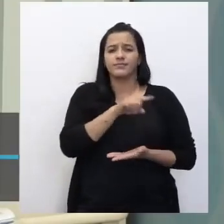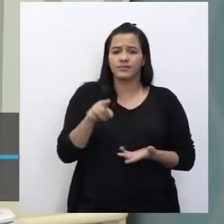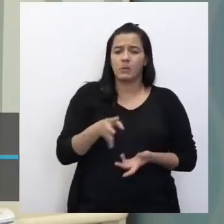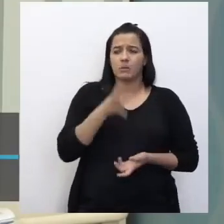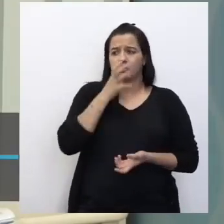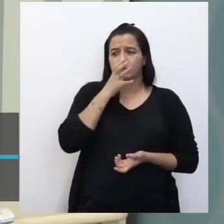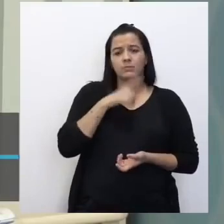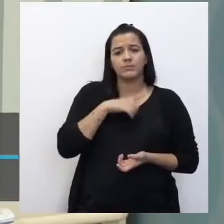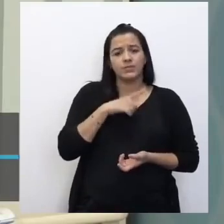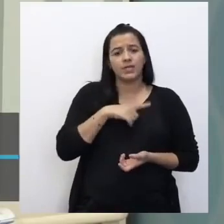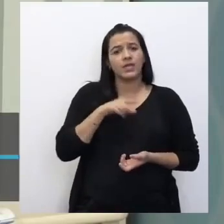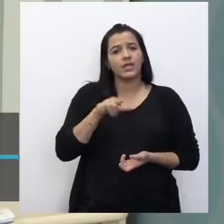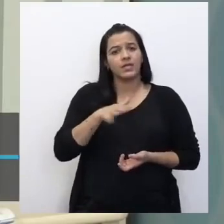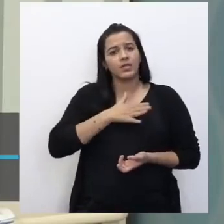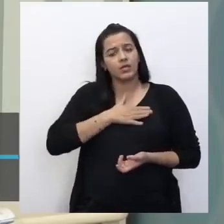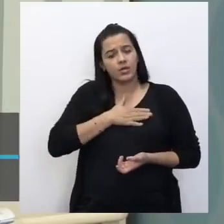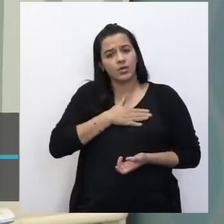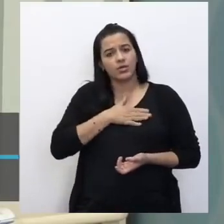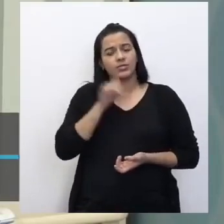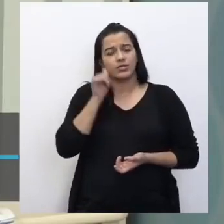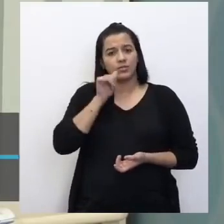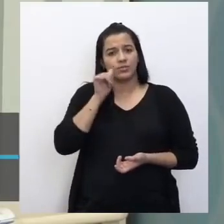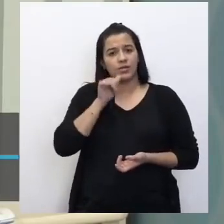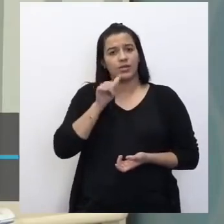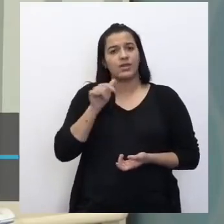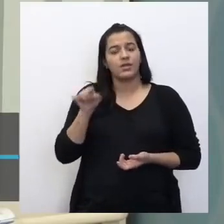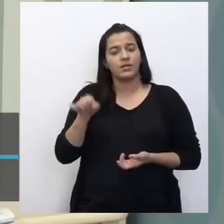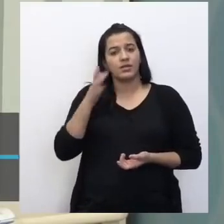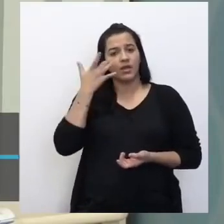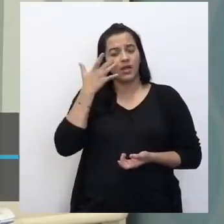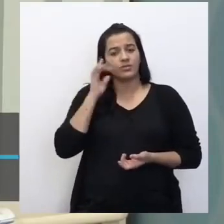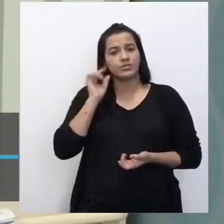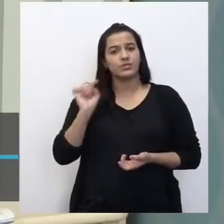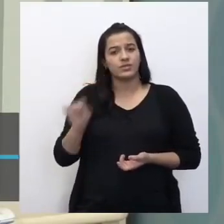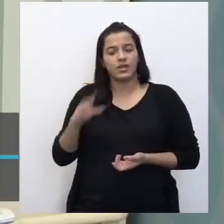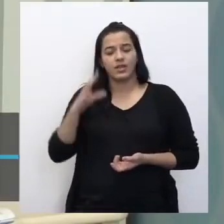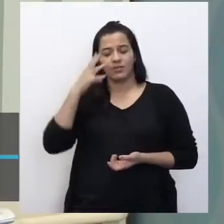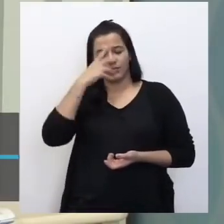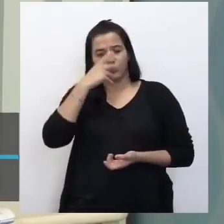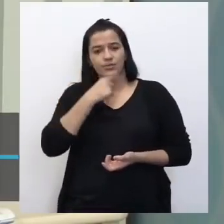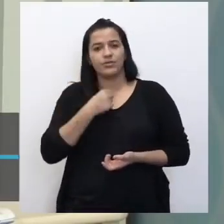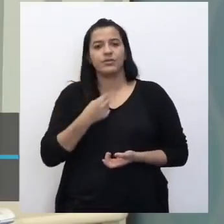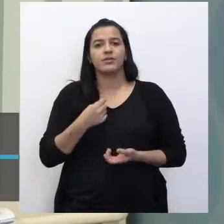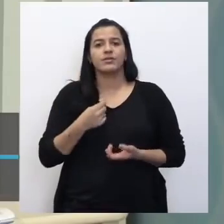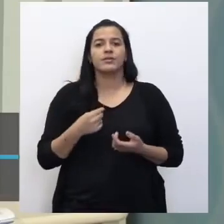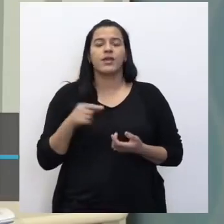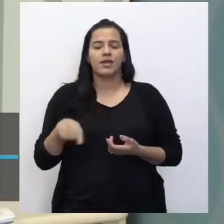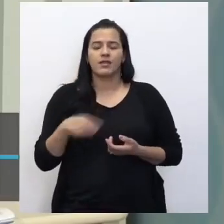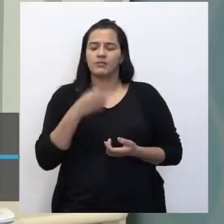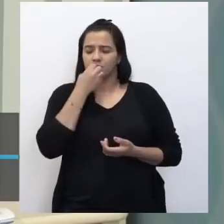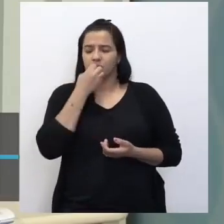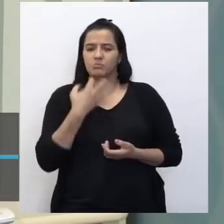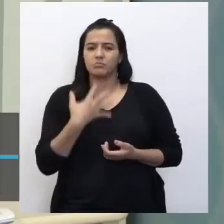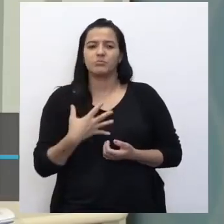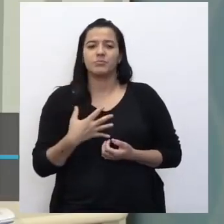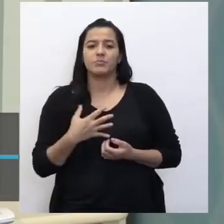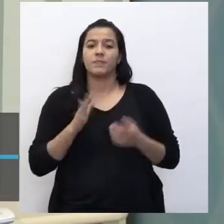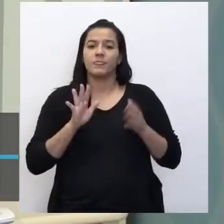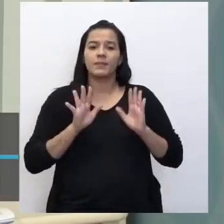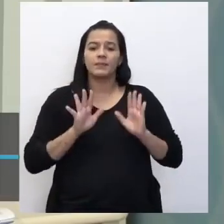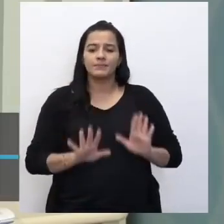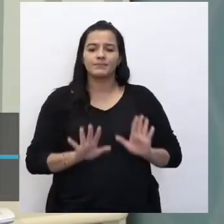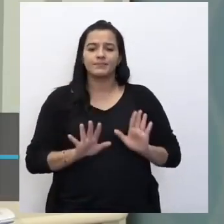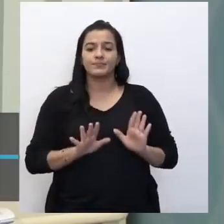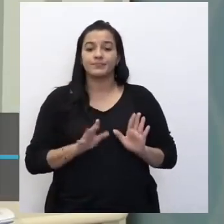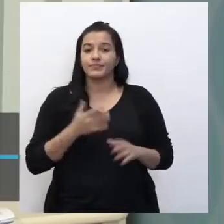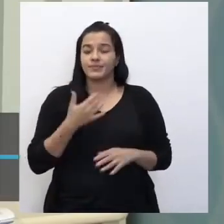Cubas, ele até gosta da Eugênia. Ele acha que a Eugênia é bonita, é uma moça interessante. Mas ele